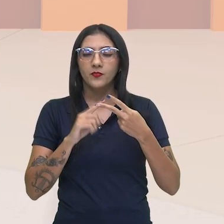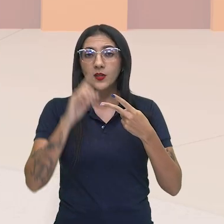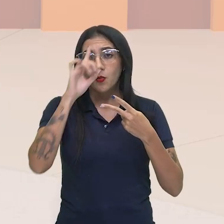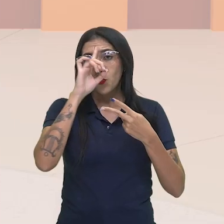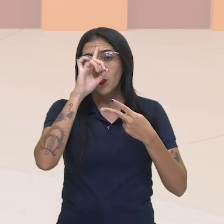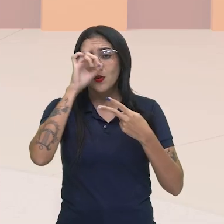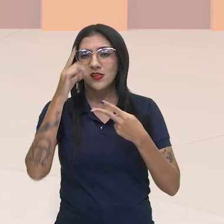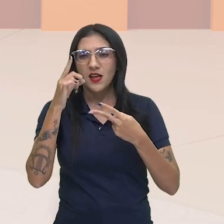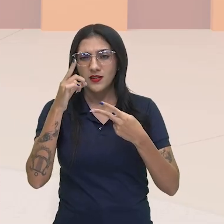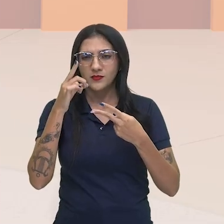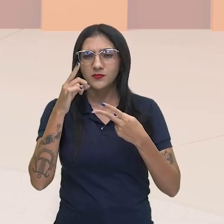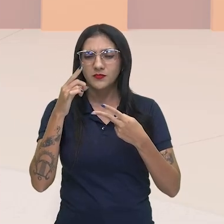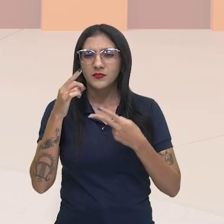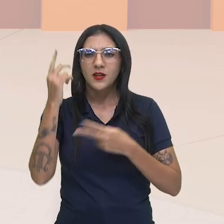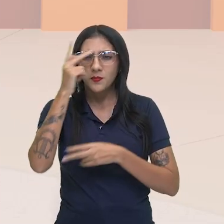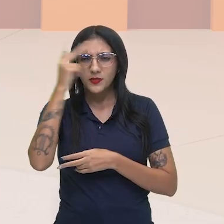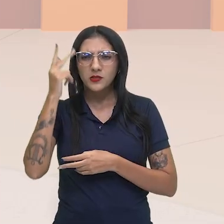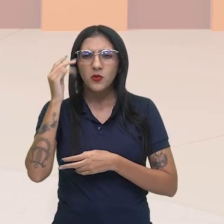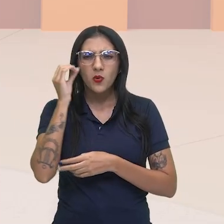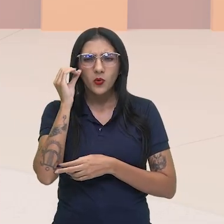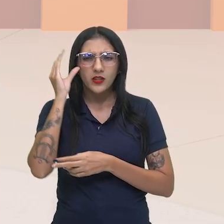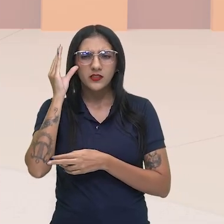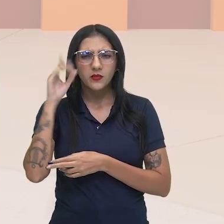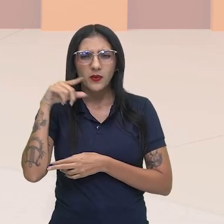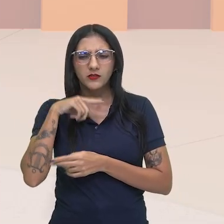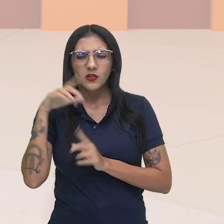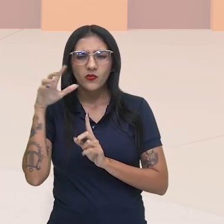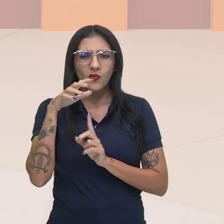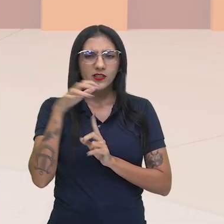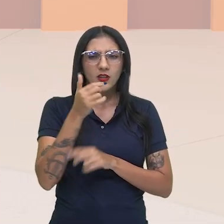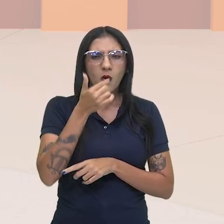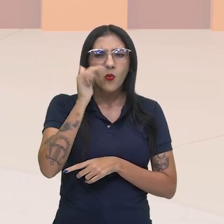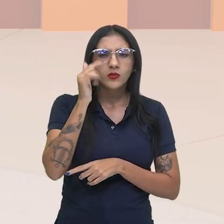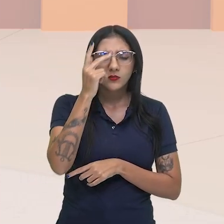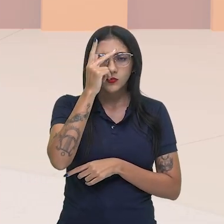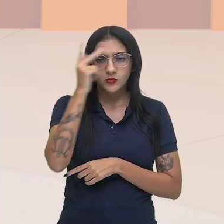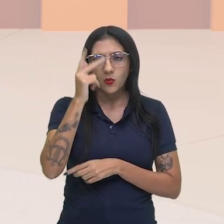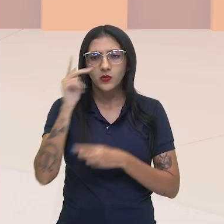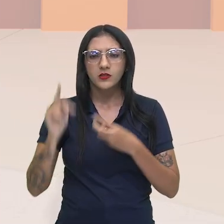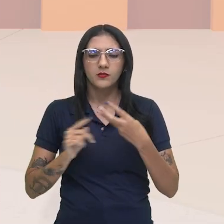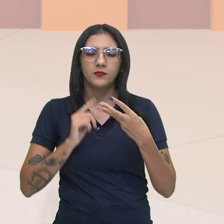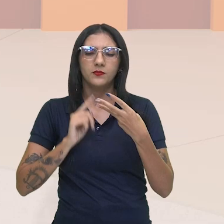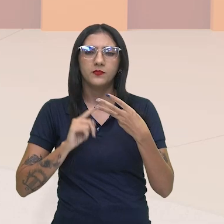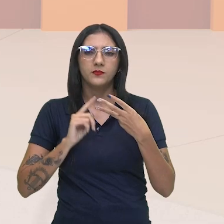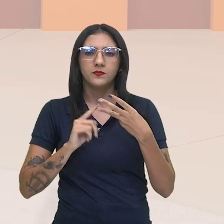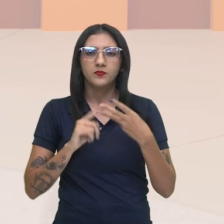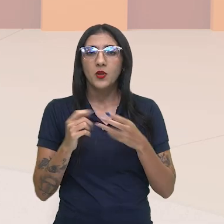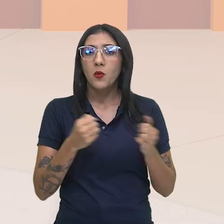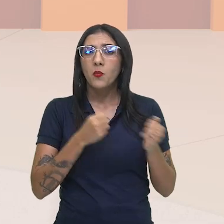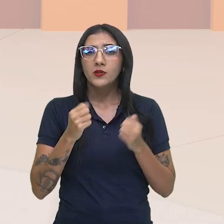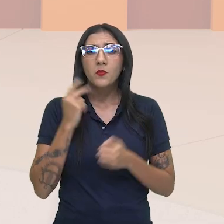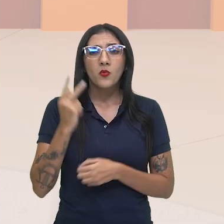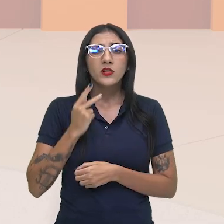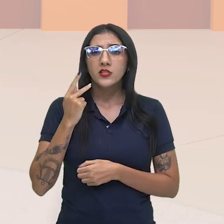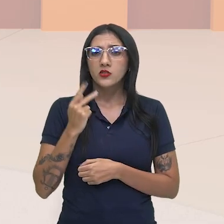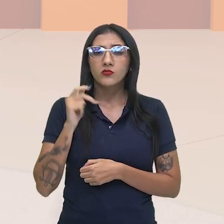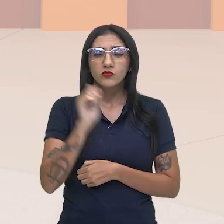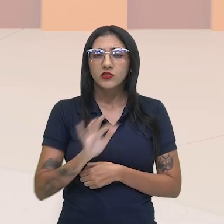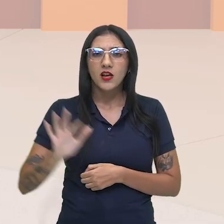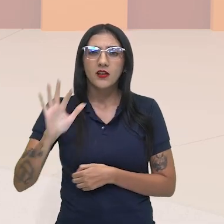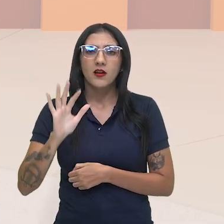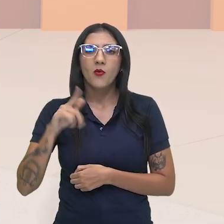sábios e ignorantes são os ignorantes, a base desse poder aí. E o poder político